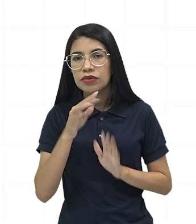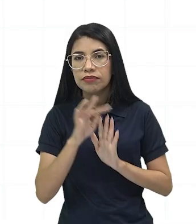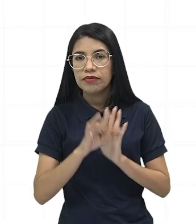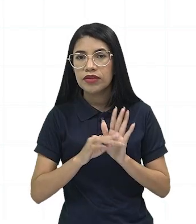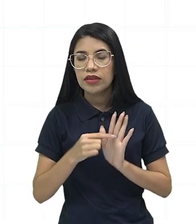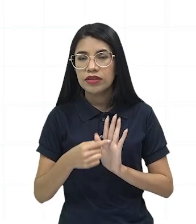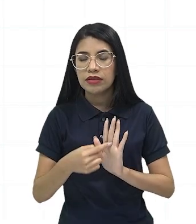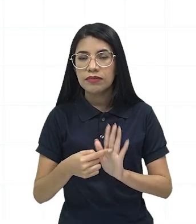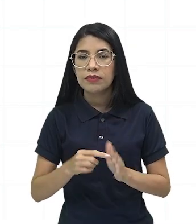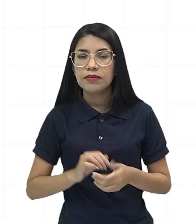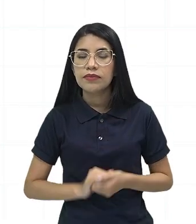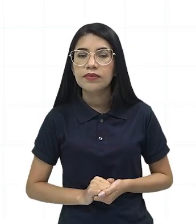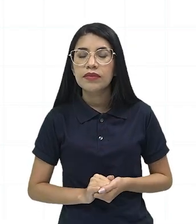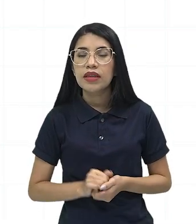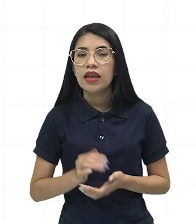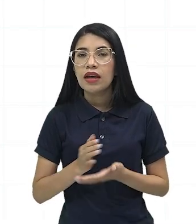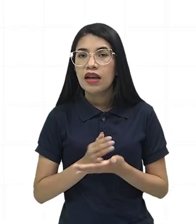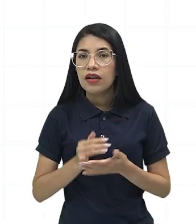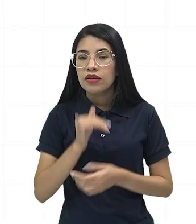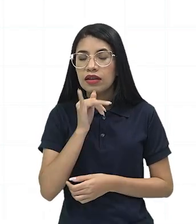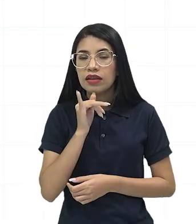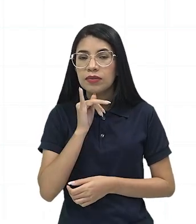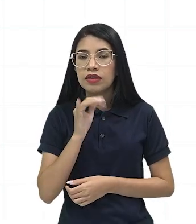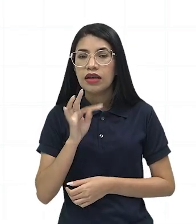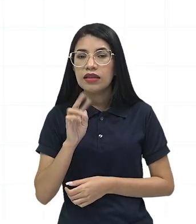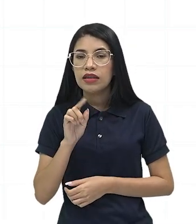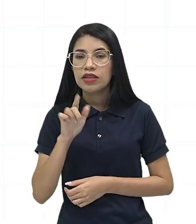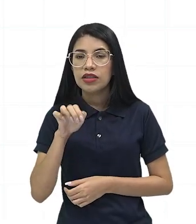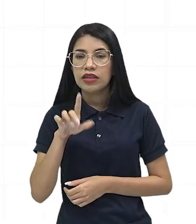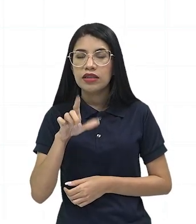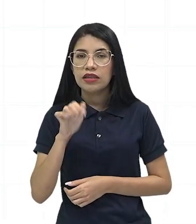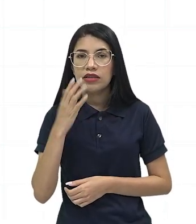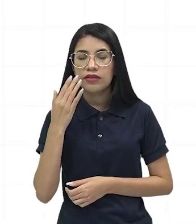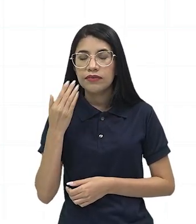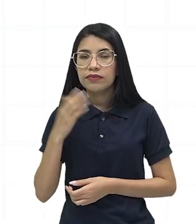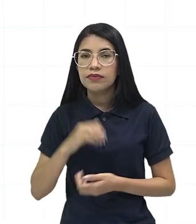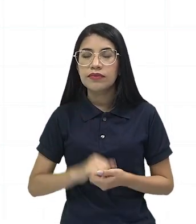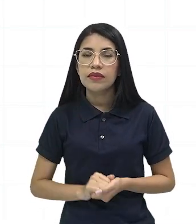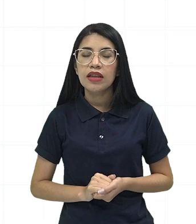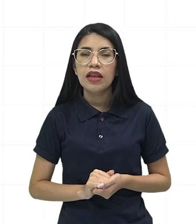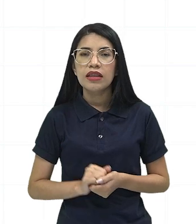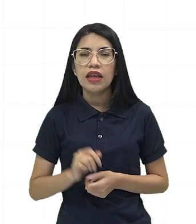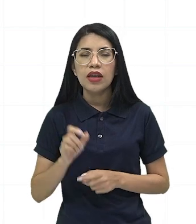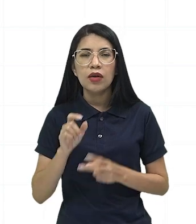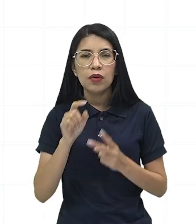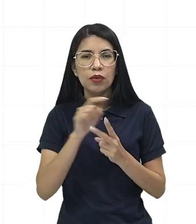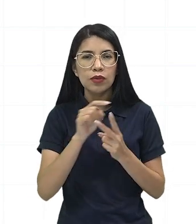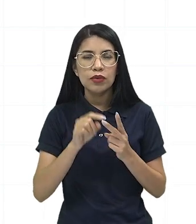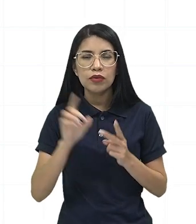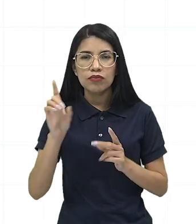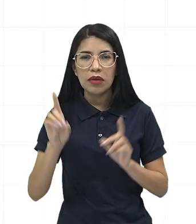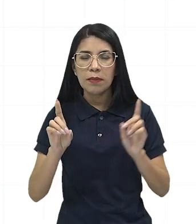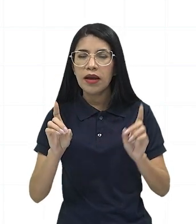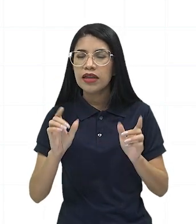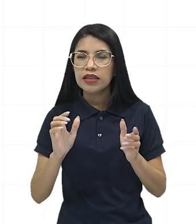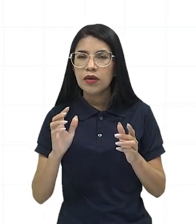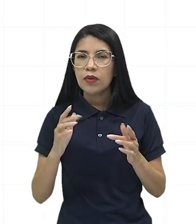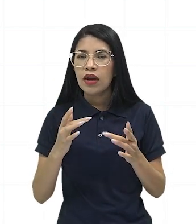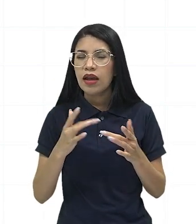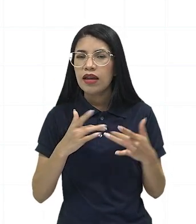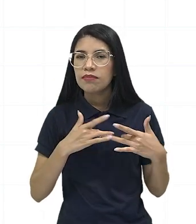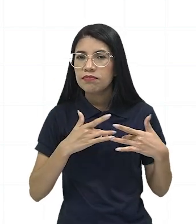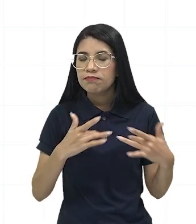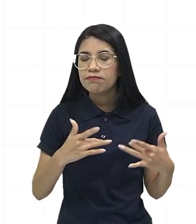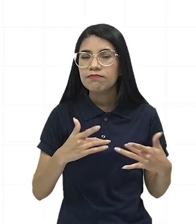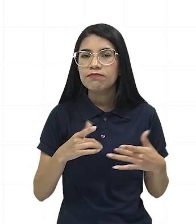né? E alguns exemplos de tragédia, como eu falei, Romeu e Julieta, você tem lá o casal apaixonado, que no